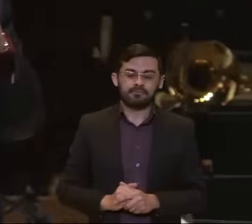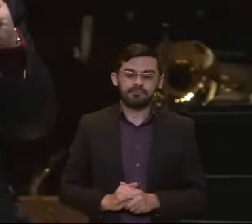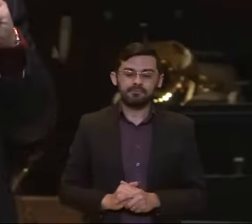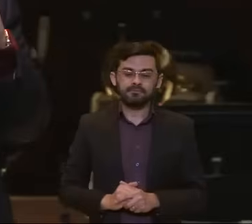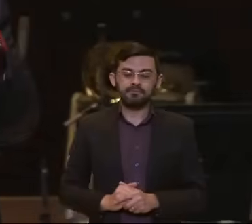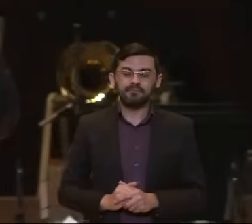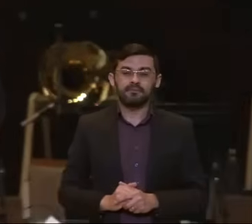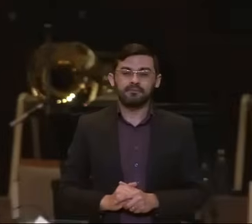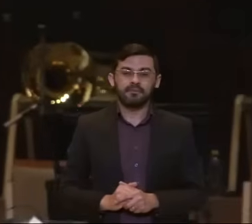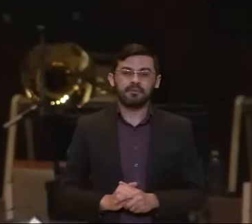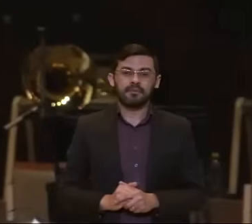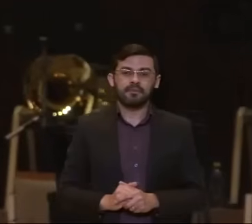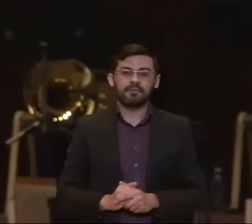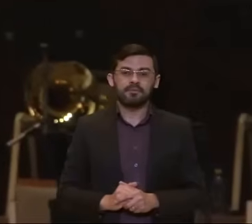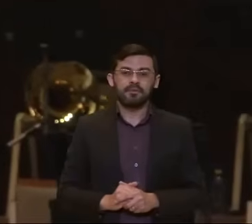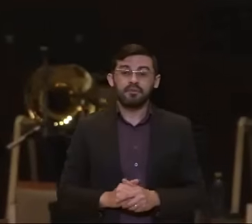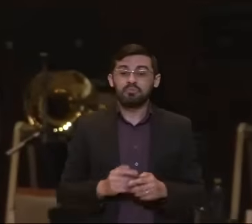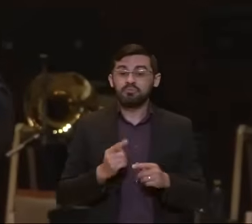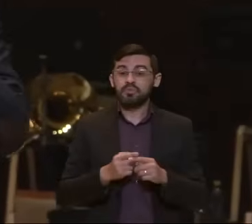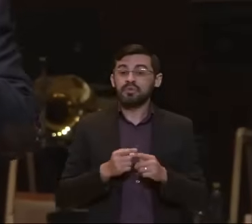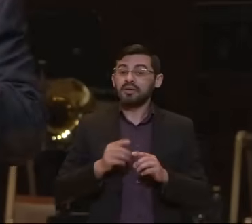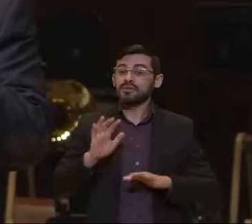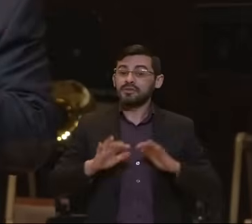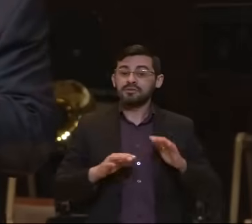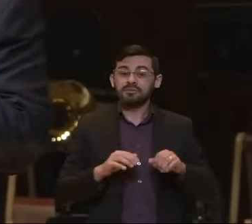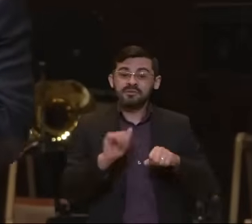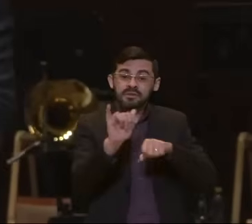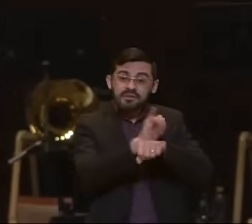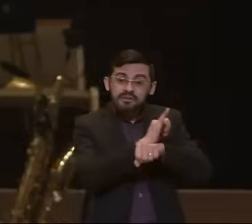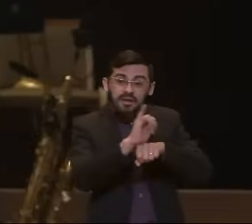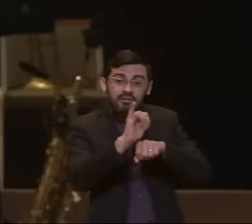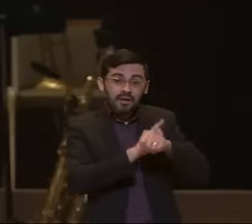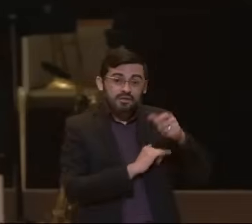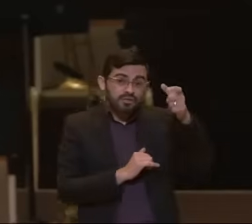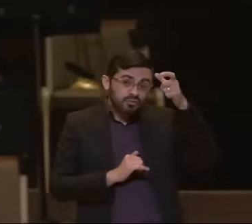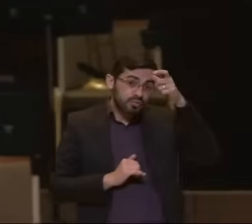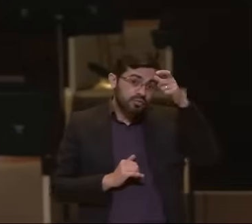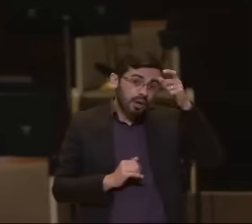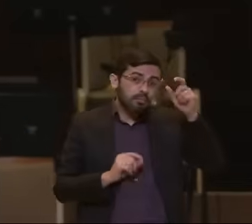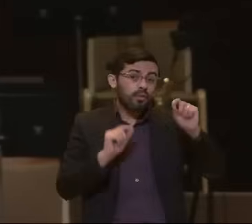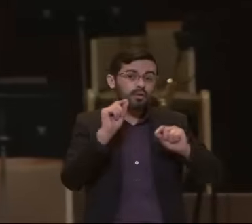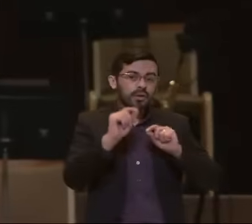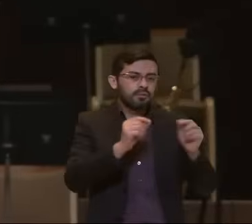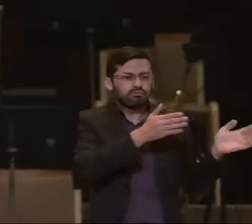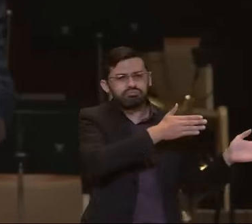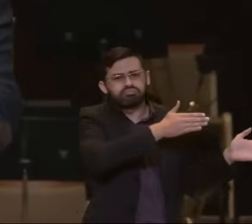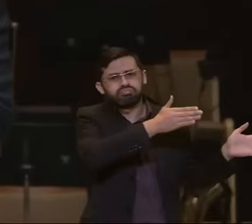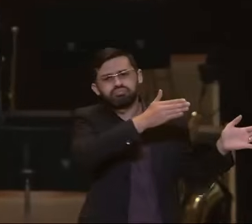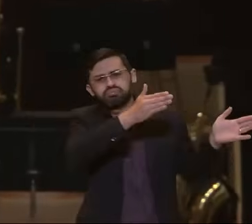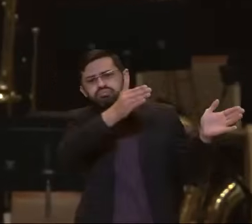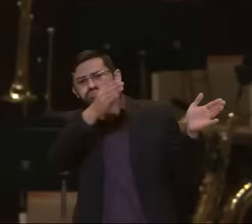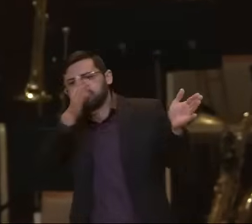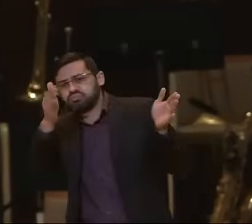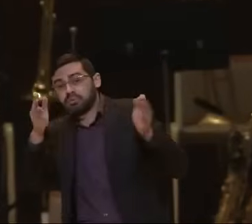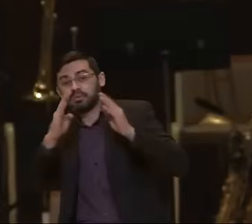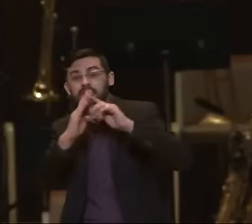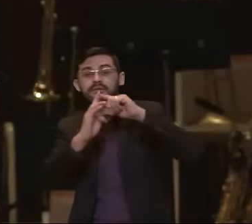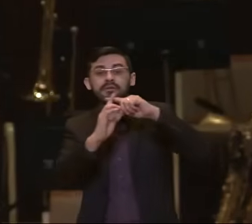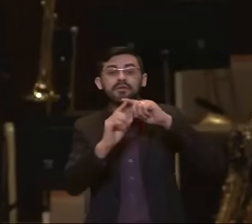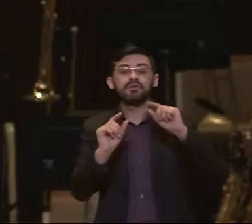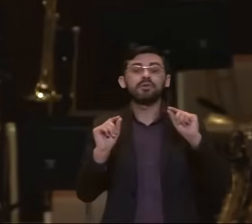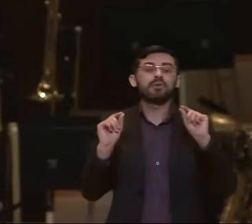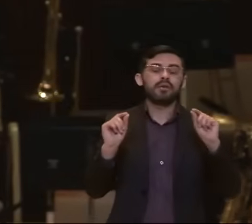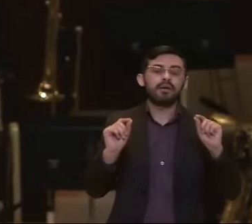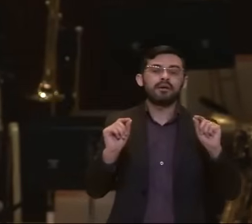Porque uma das grandes armadilhas de Satanás na história da igreja foi